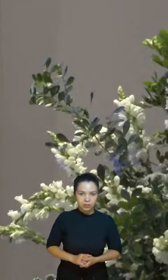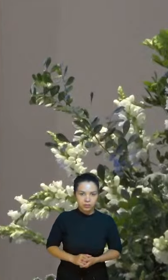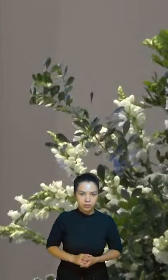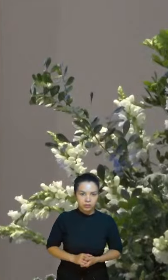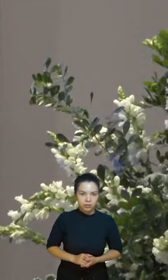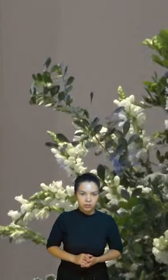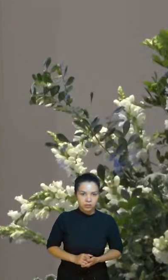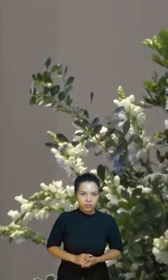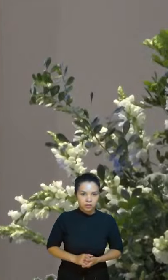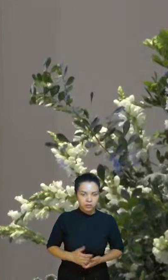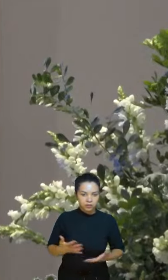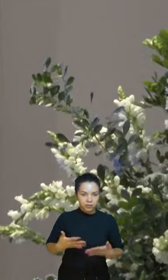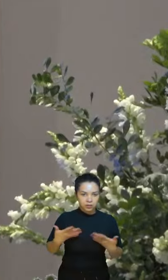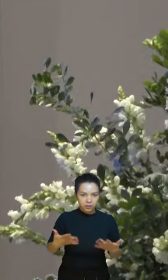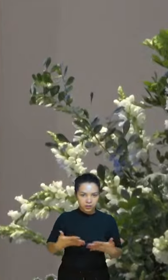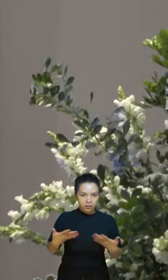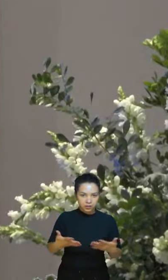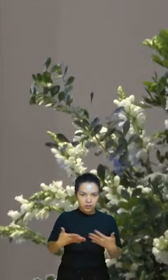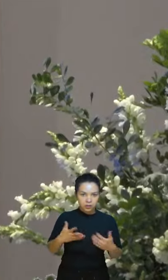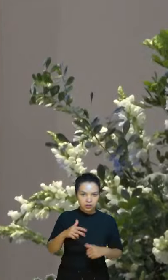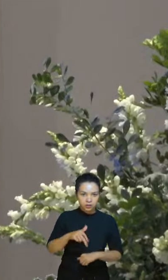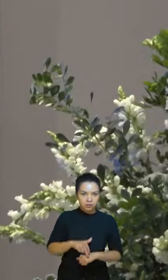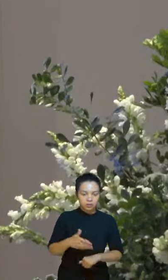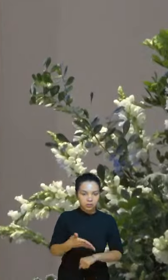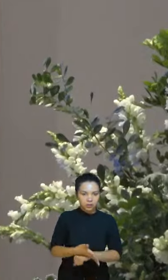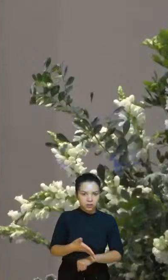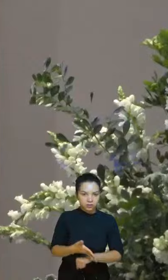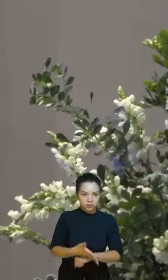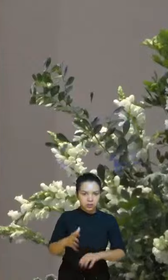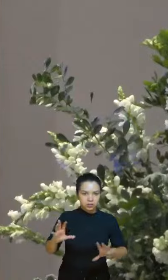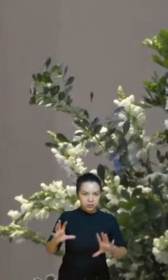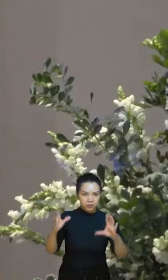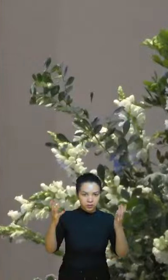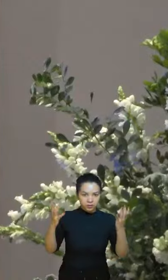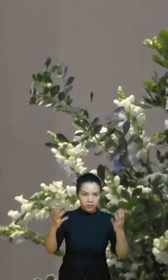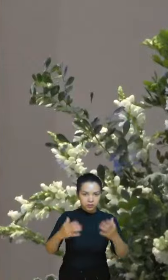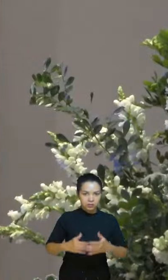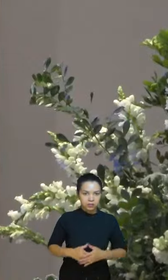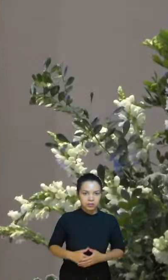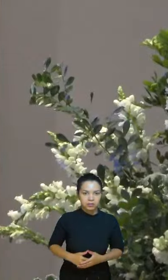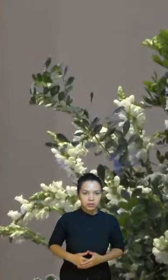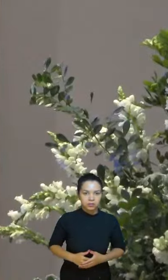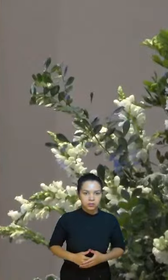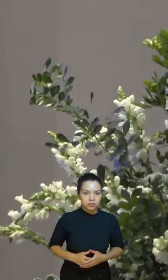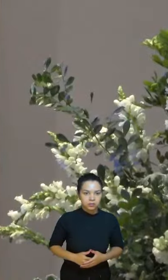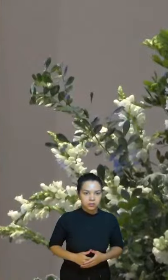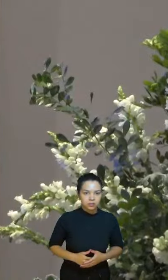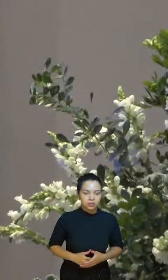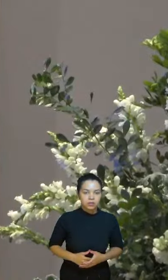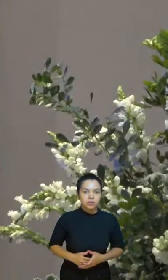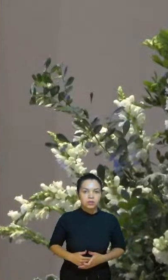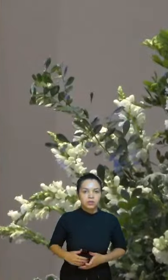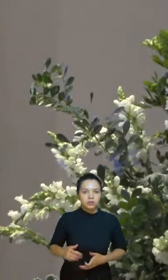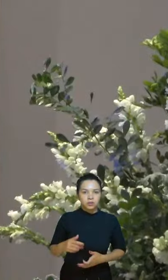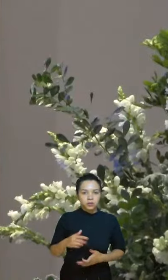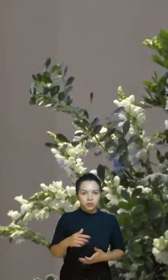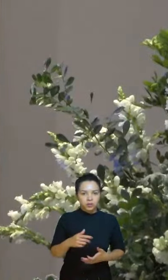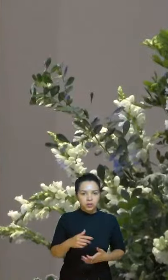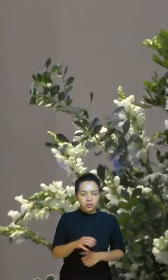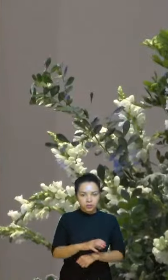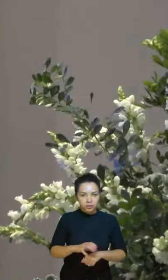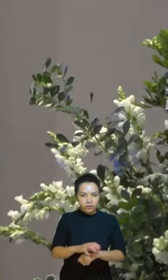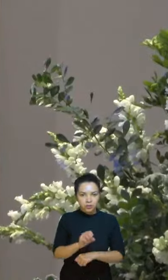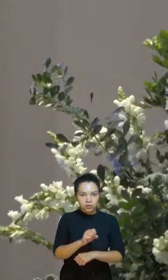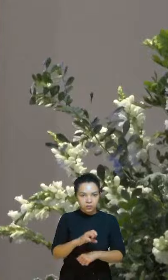que é uma alegria muito grande estar aqui participar desse evento né um momento histórico a Constituição de Santa Catarina Deu muitas contribuições nós estamos